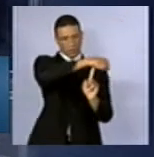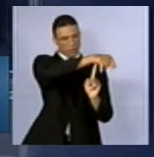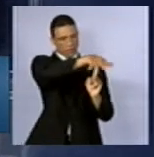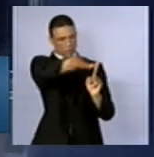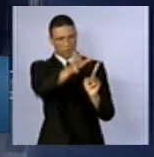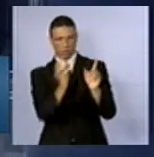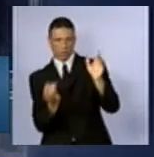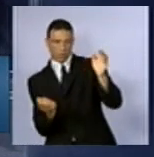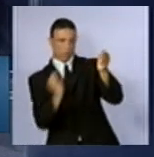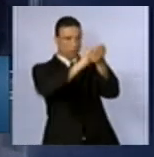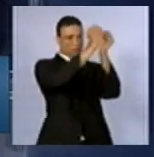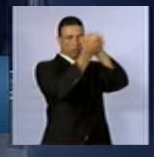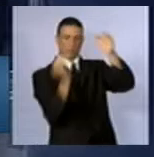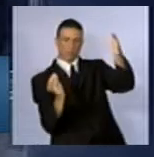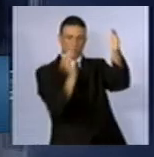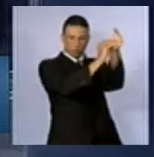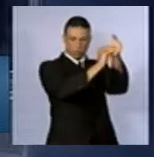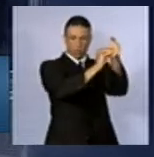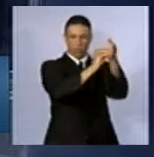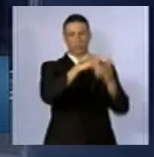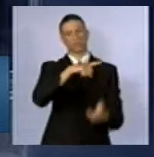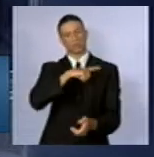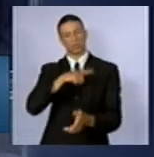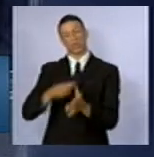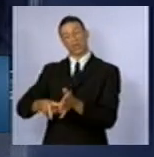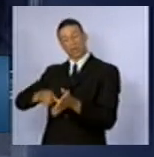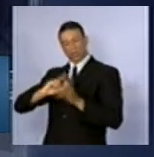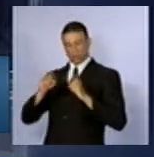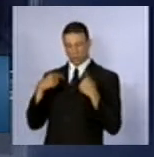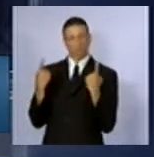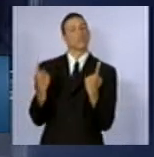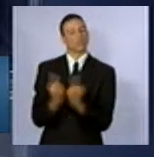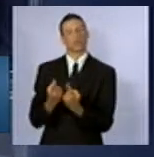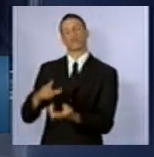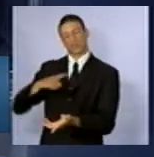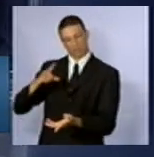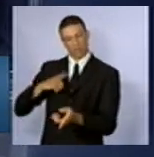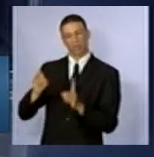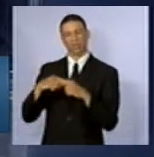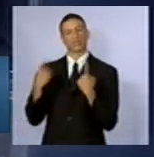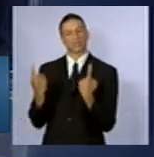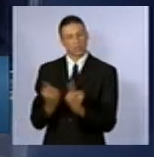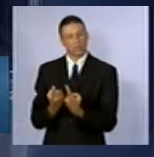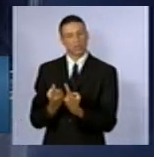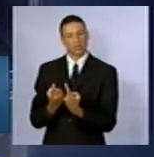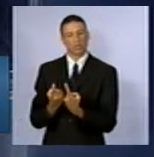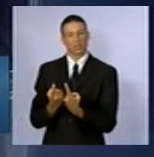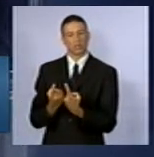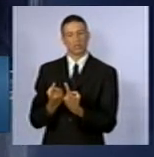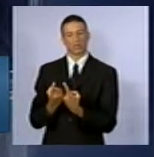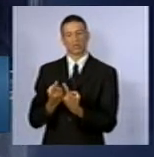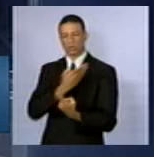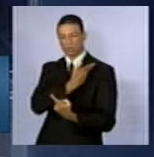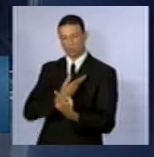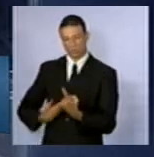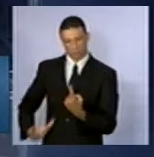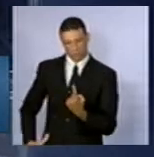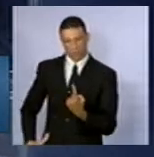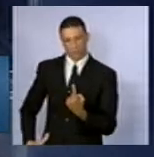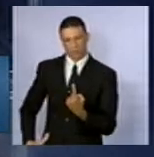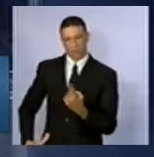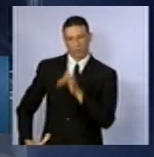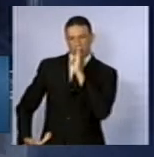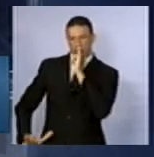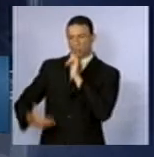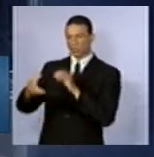implantada existe sempre uma consulta pública eh quando você tem no no no procedimento